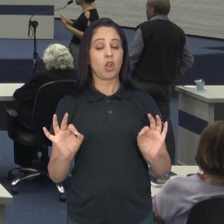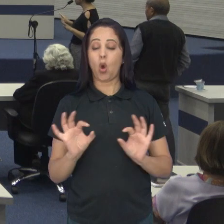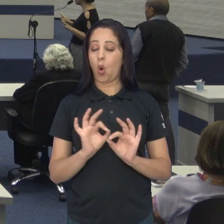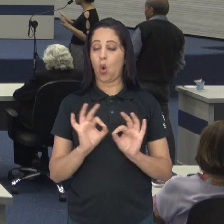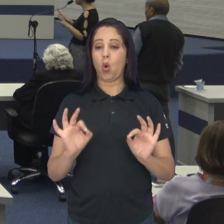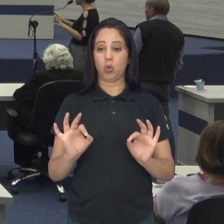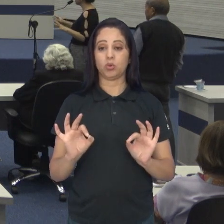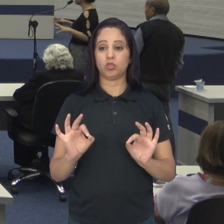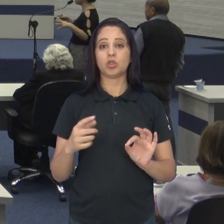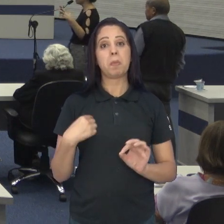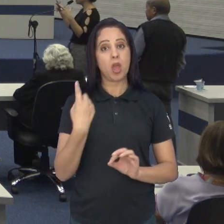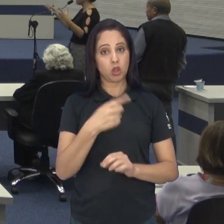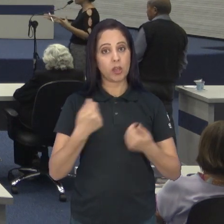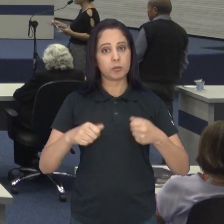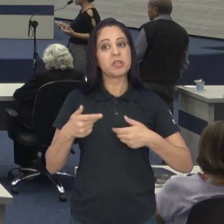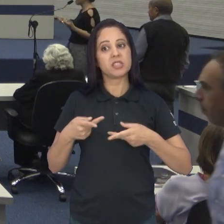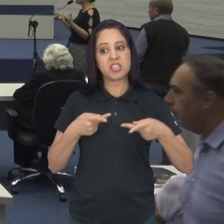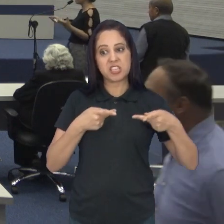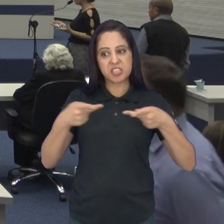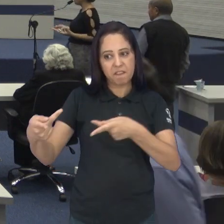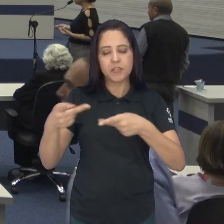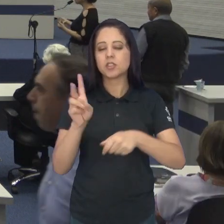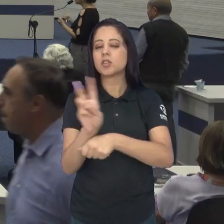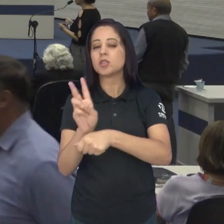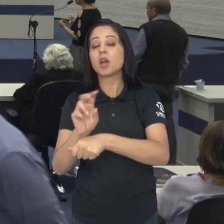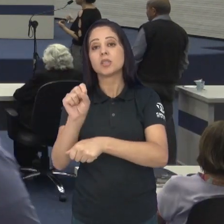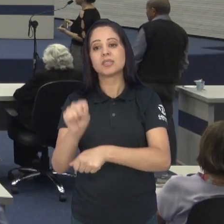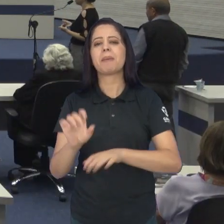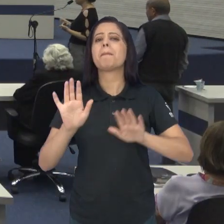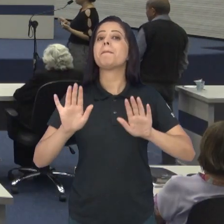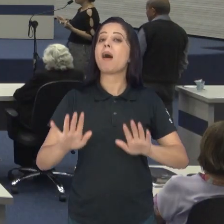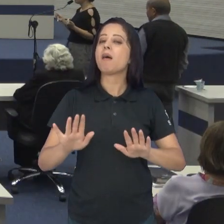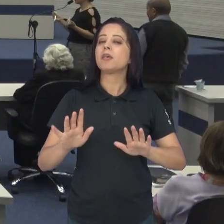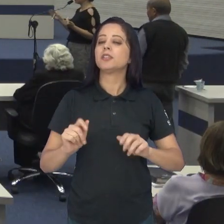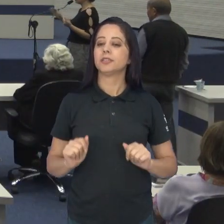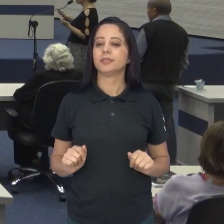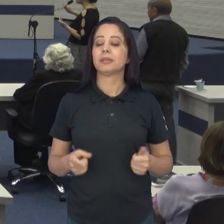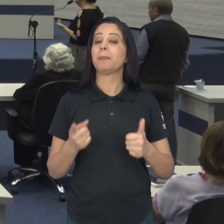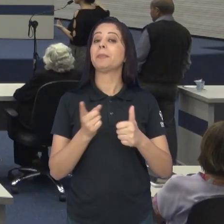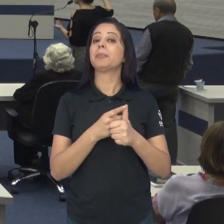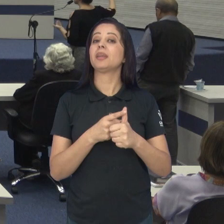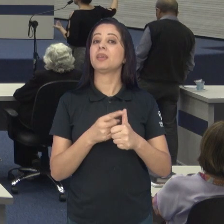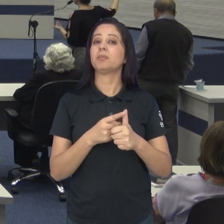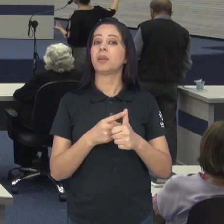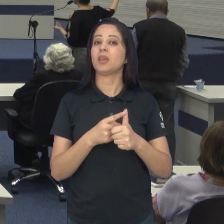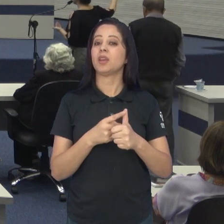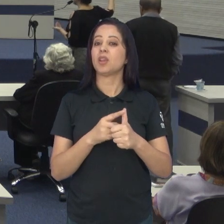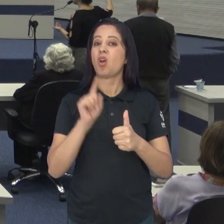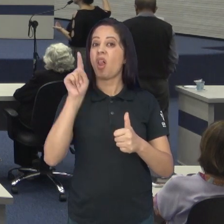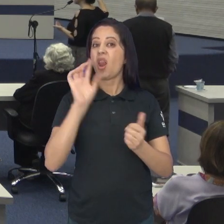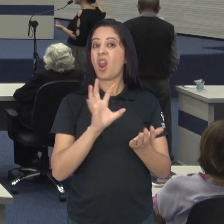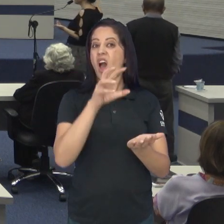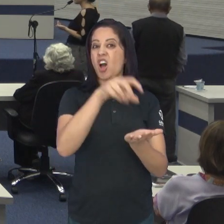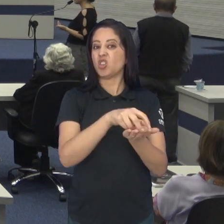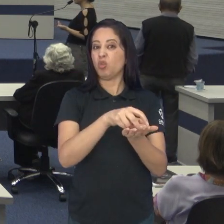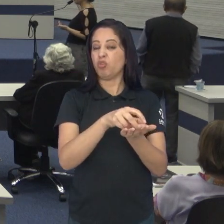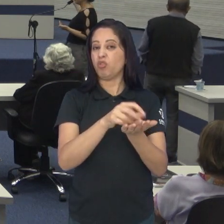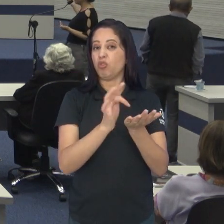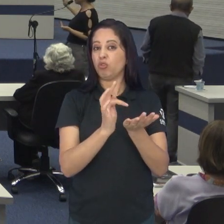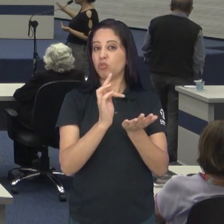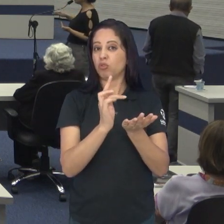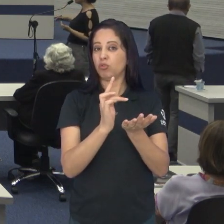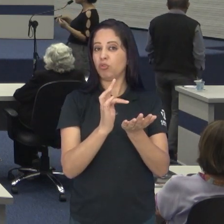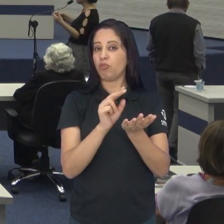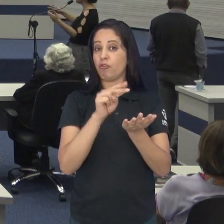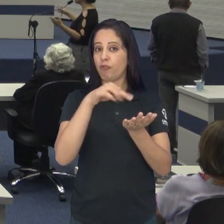papel mesmo, fazer visita, fiscalizar e tal. Só que, primeiro, o que aconteceu no Fundo Social já aconteceu mais de um mês, né?